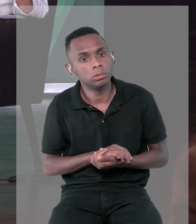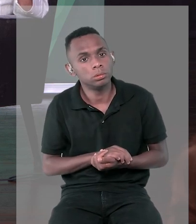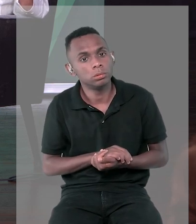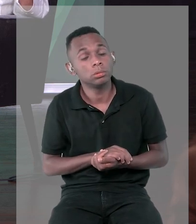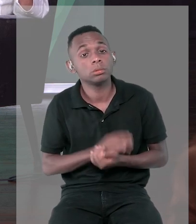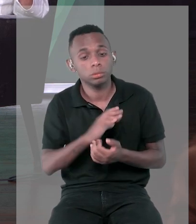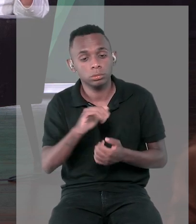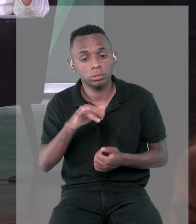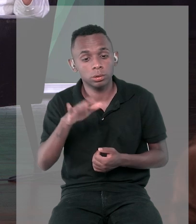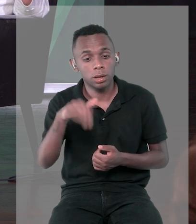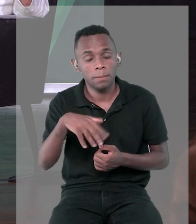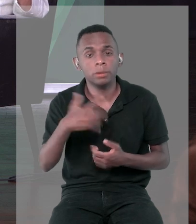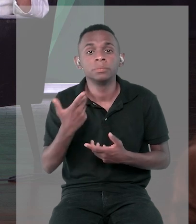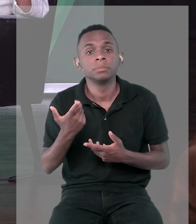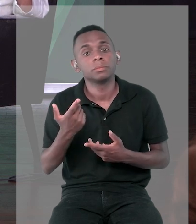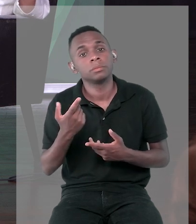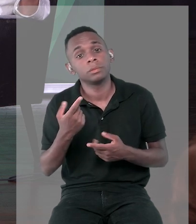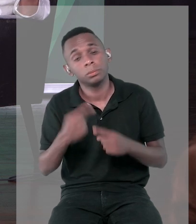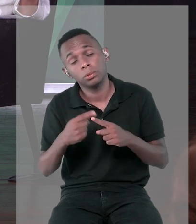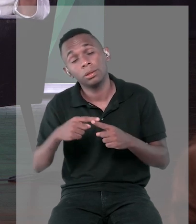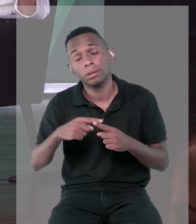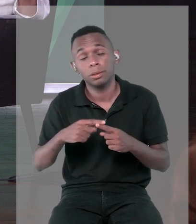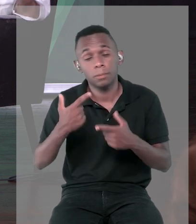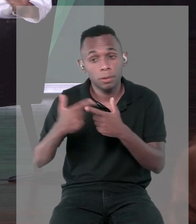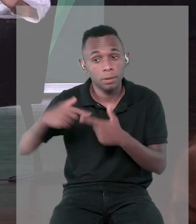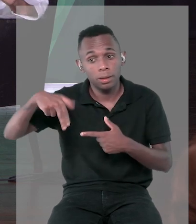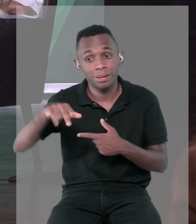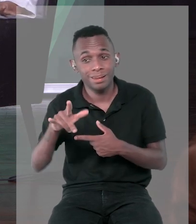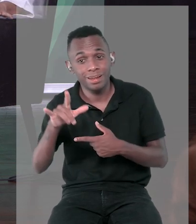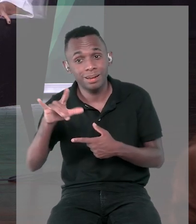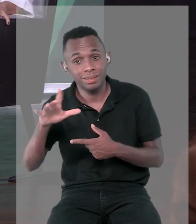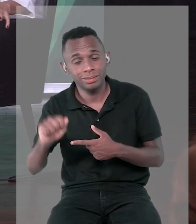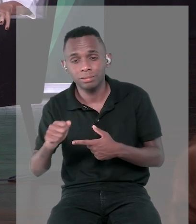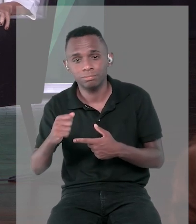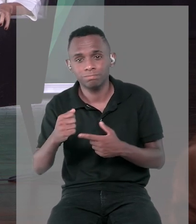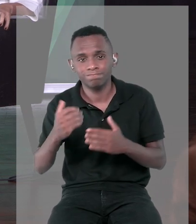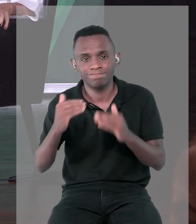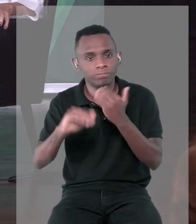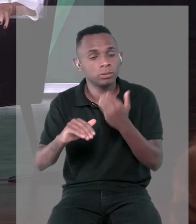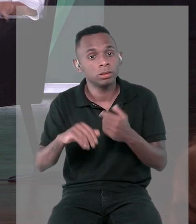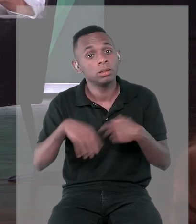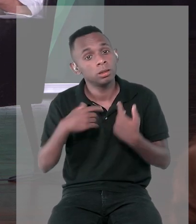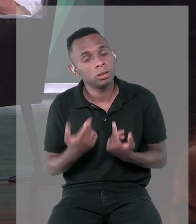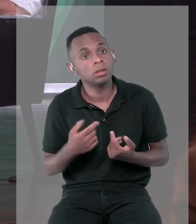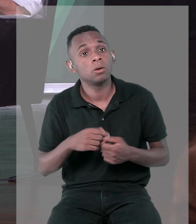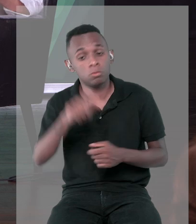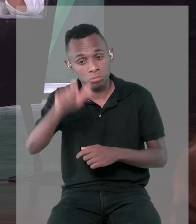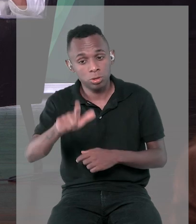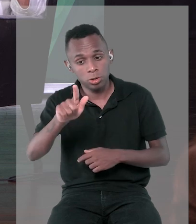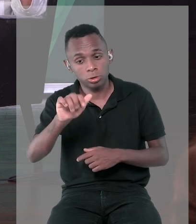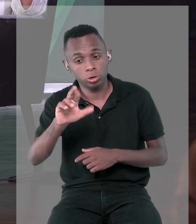E daí a Carmen Barcelos, com a questão da Nélida, ela não concordou, né? Mas, diz o